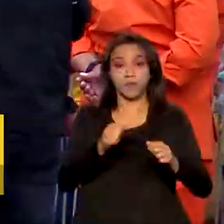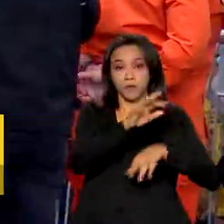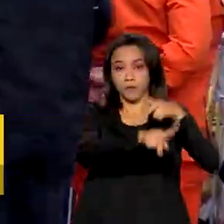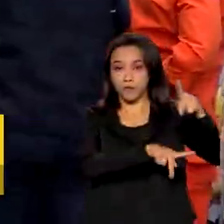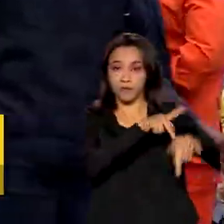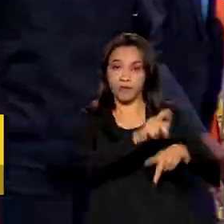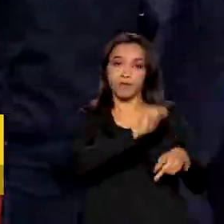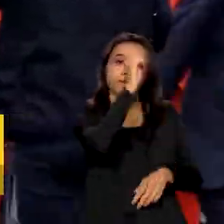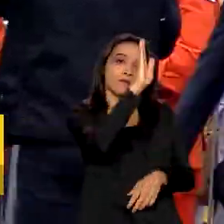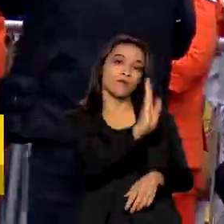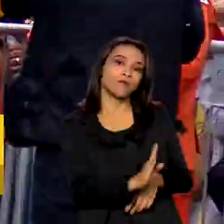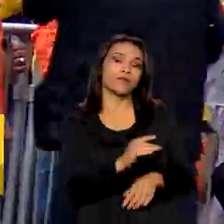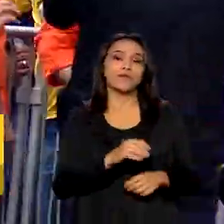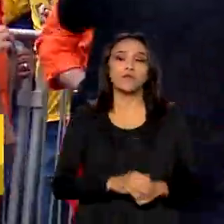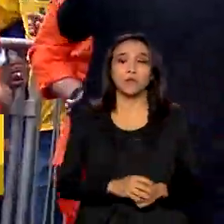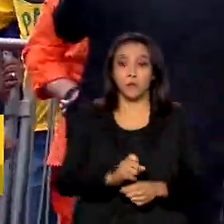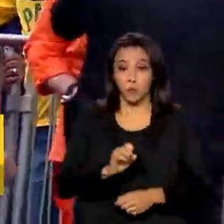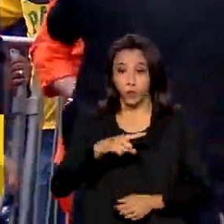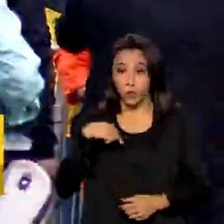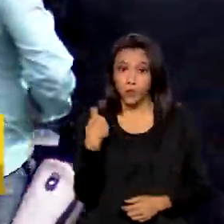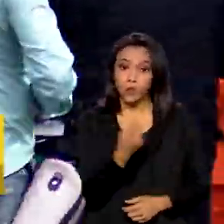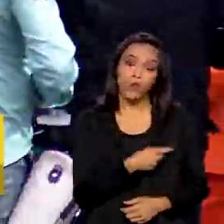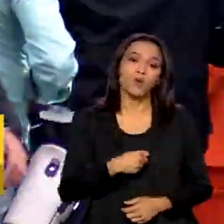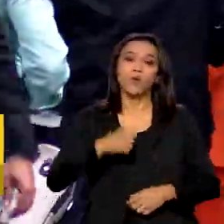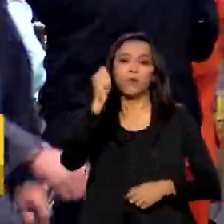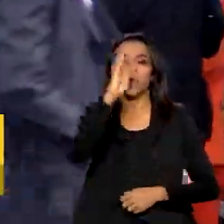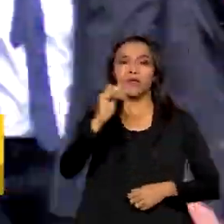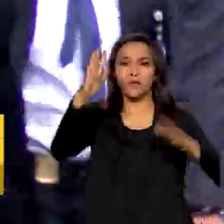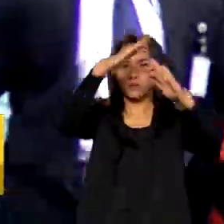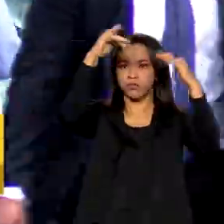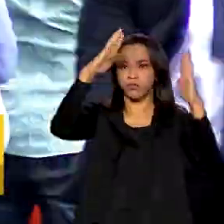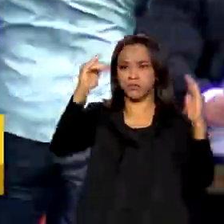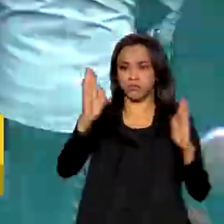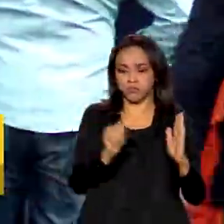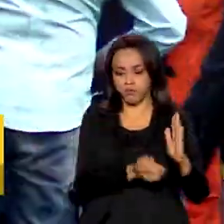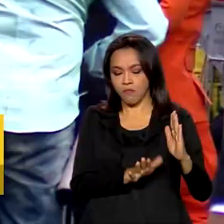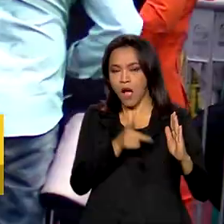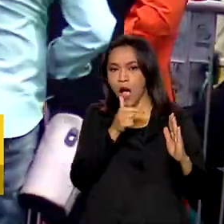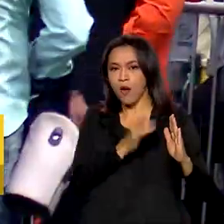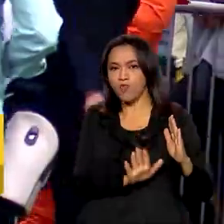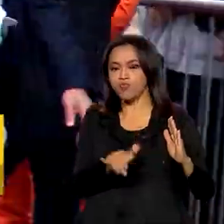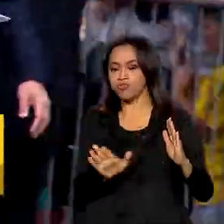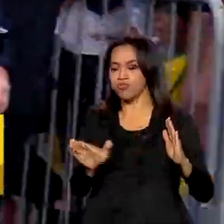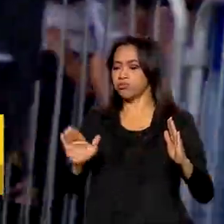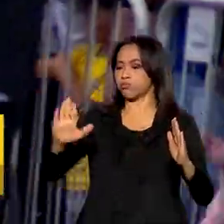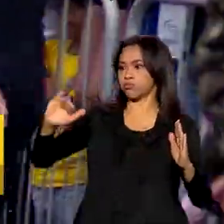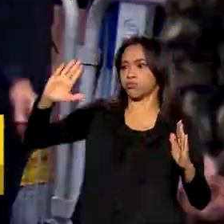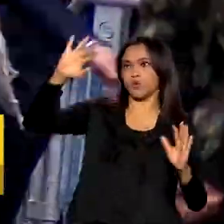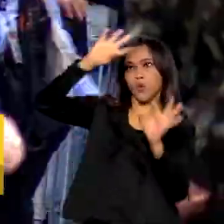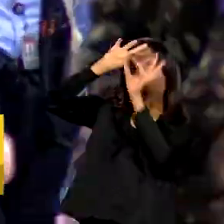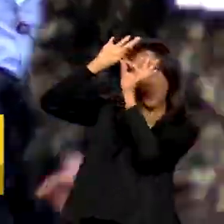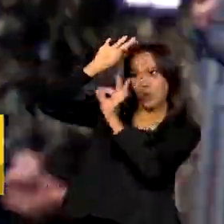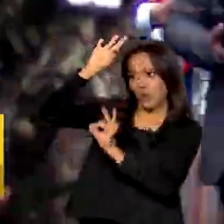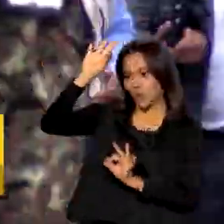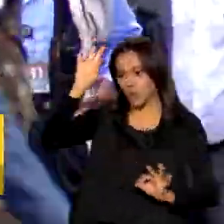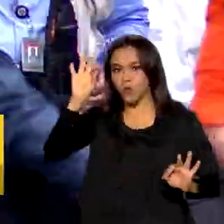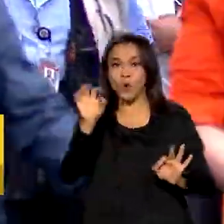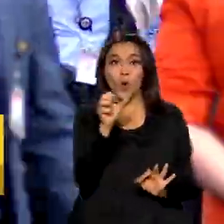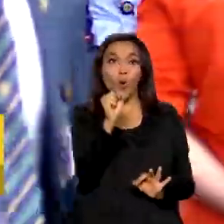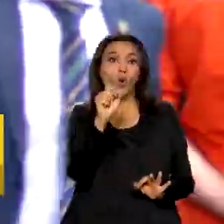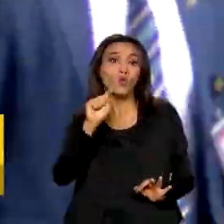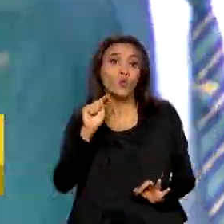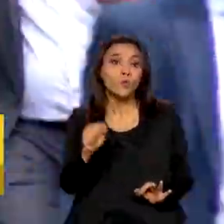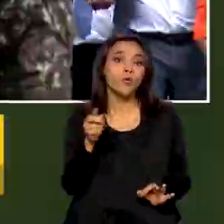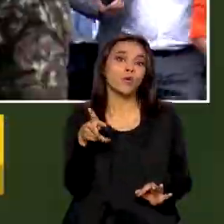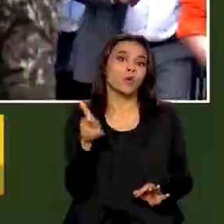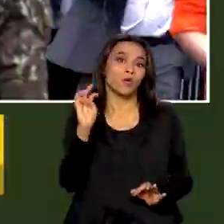população brasileira. O nosso litoral é muito extenso, tem mais de 8 mil quilômetros. Então, são muitas riquezas que estão